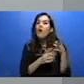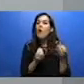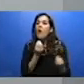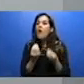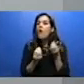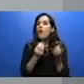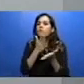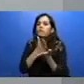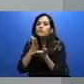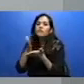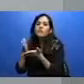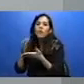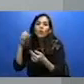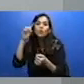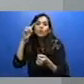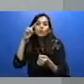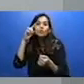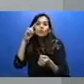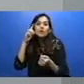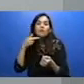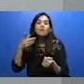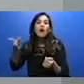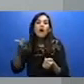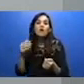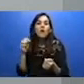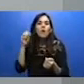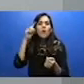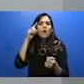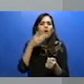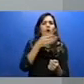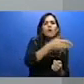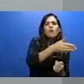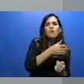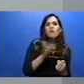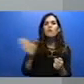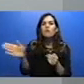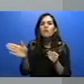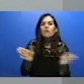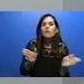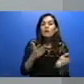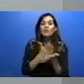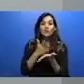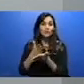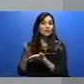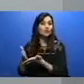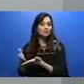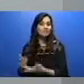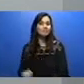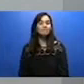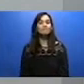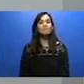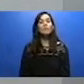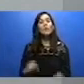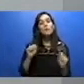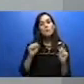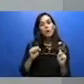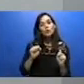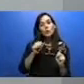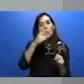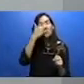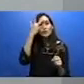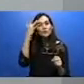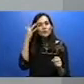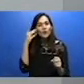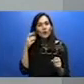tempo de estadia, que dia que você vai em tal lugar, que dia que você vai em outro. Ele pode ser produzido por agências especializadas ou se